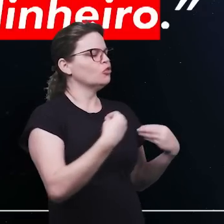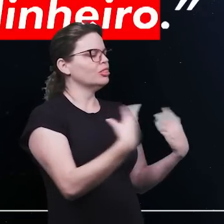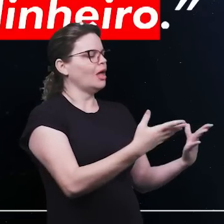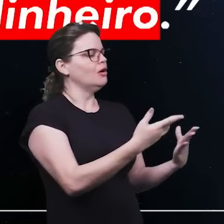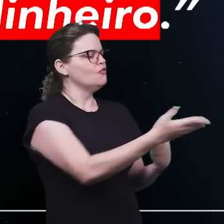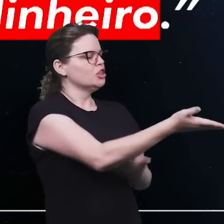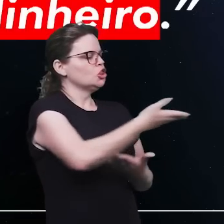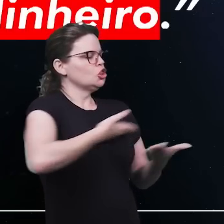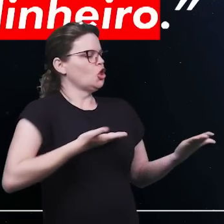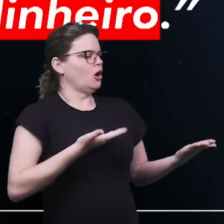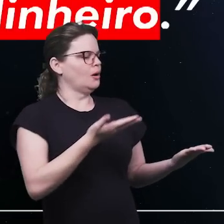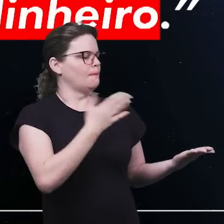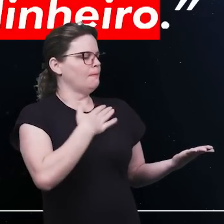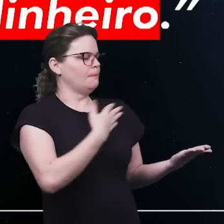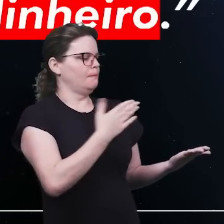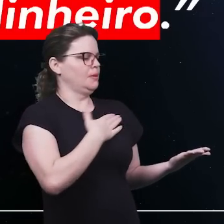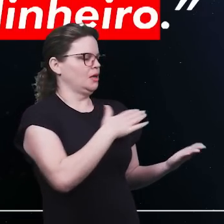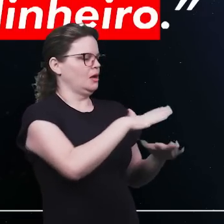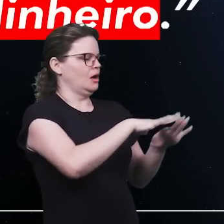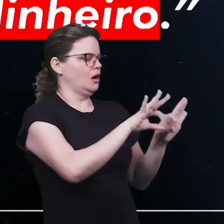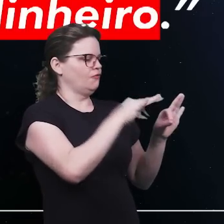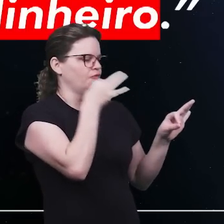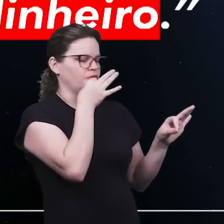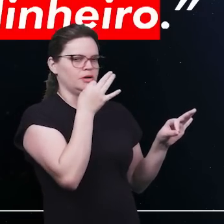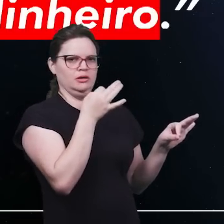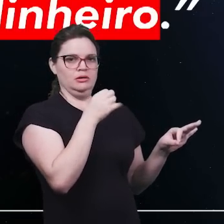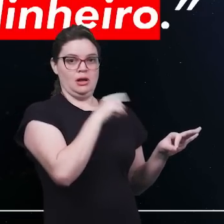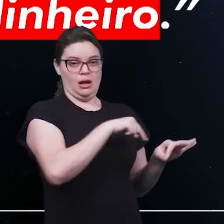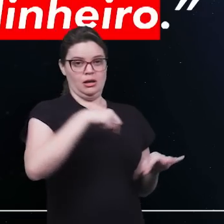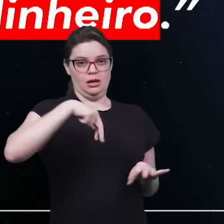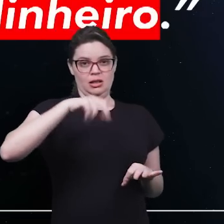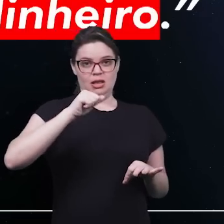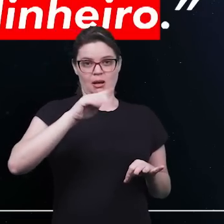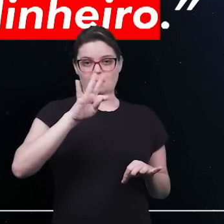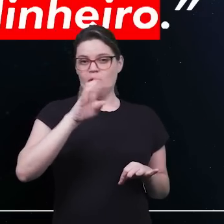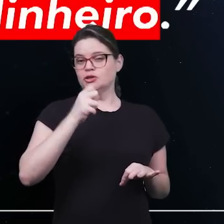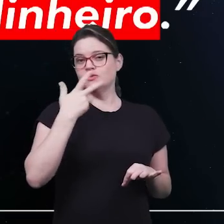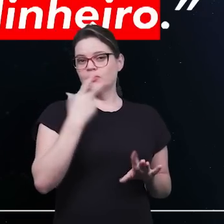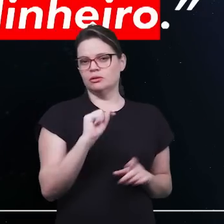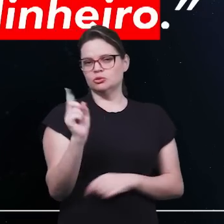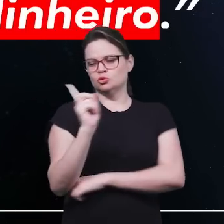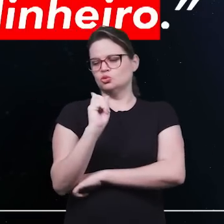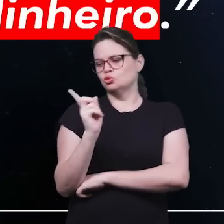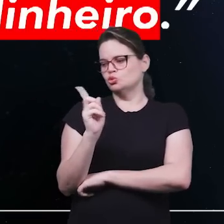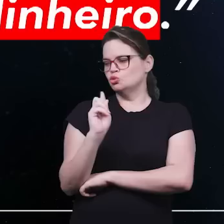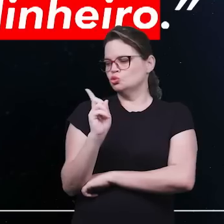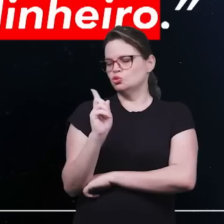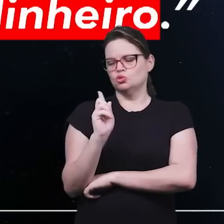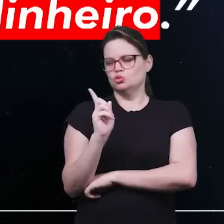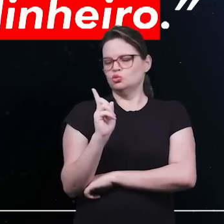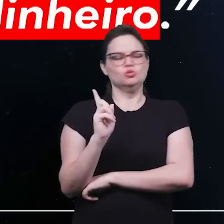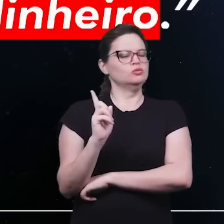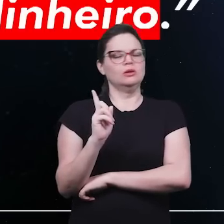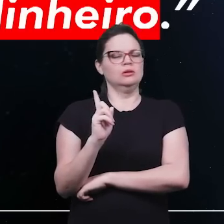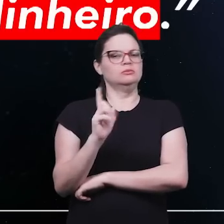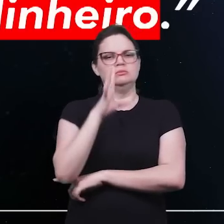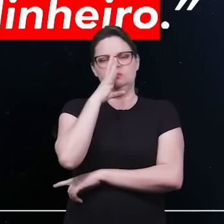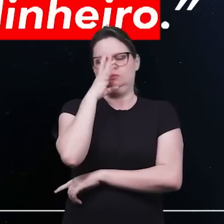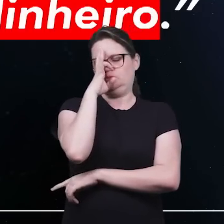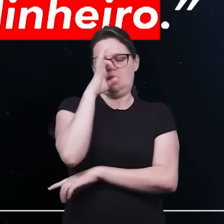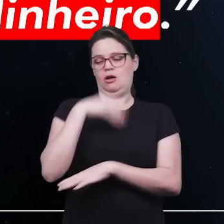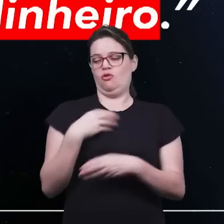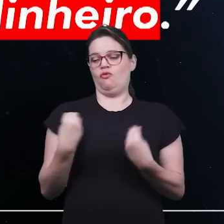melhor. E ele recusa, porque ele tem dentro de si aquilo que o Júlio disse, é